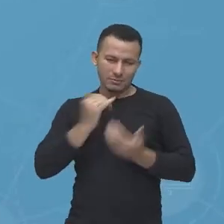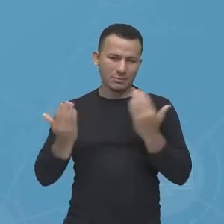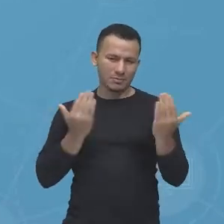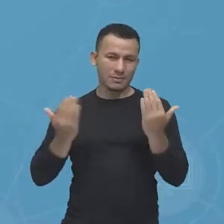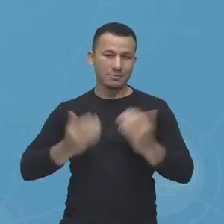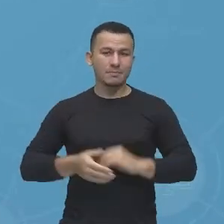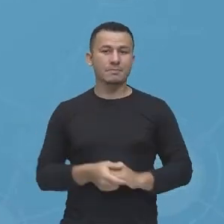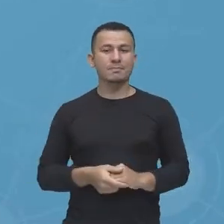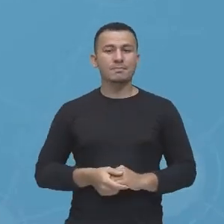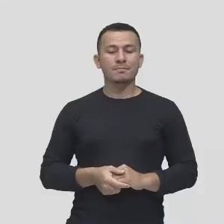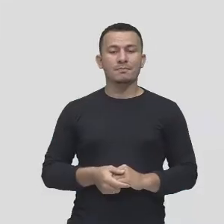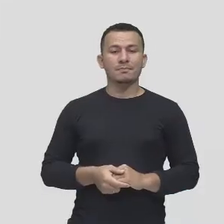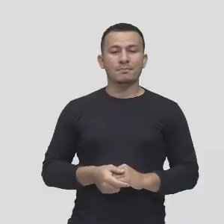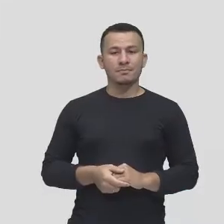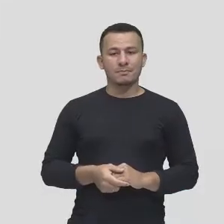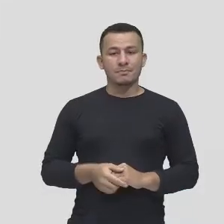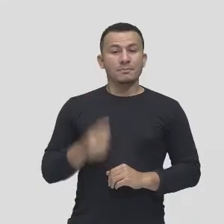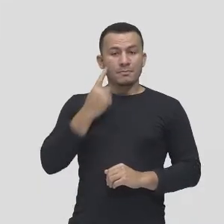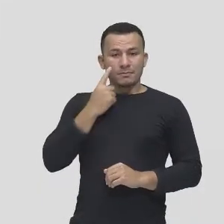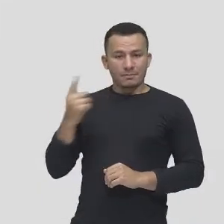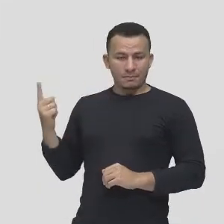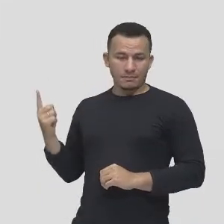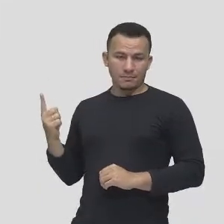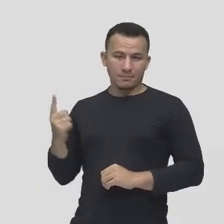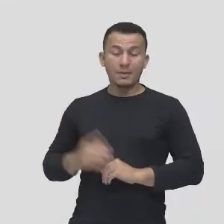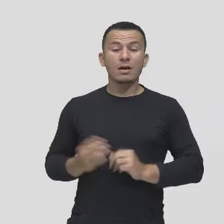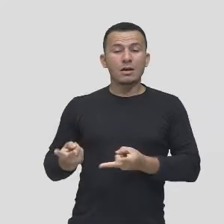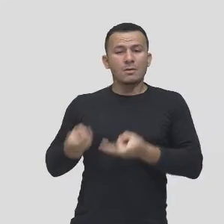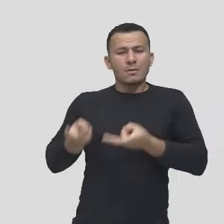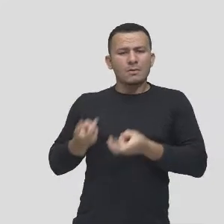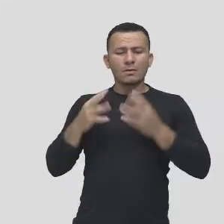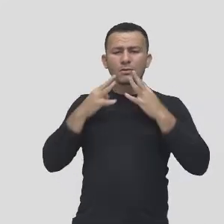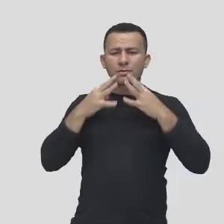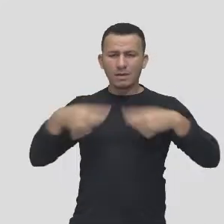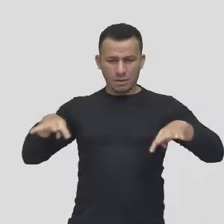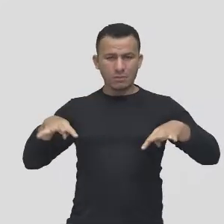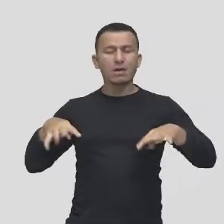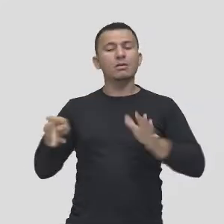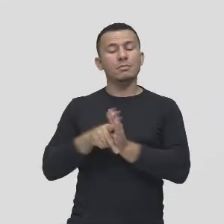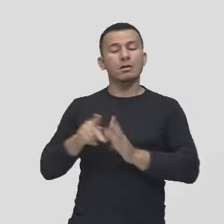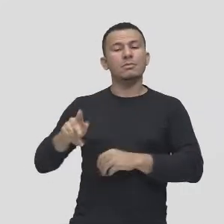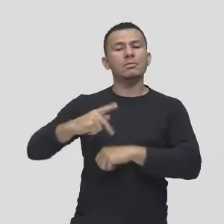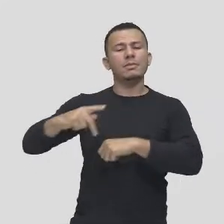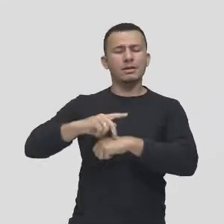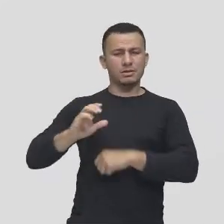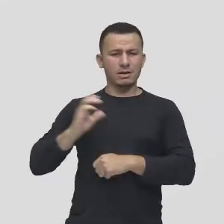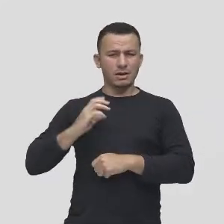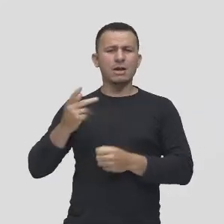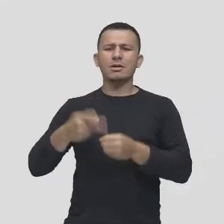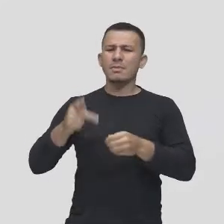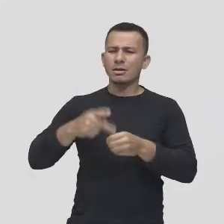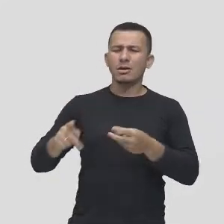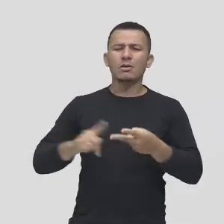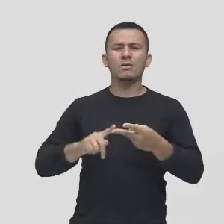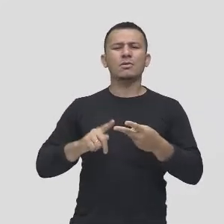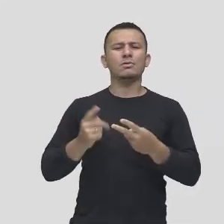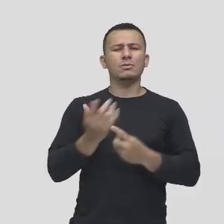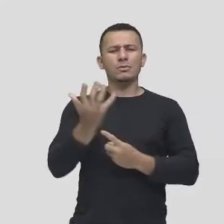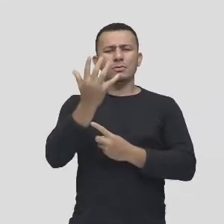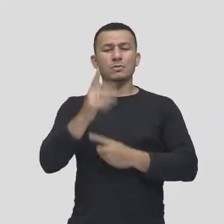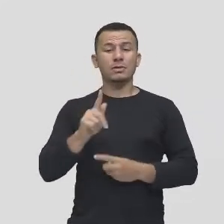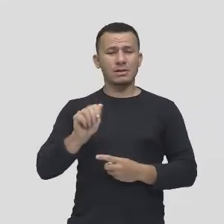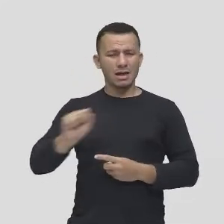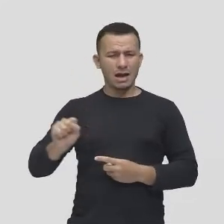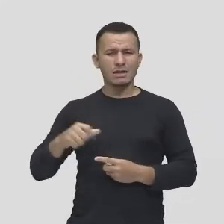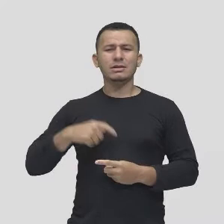dos recursos naturais do Canadá, como a gente vai ver nessa próxima tela aí. Muitos recursos minerais, como a gente falou, o petróleo, o gás natural e